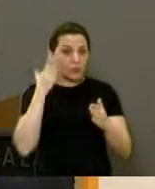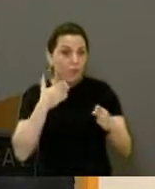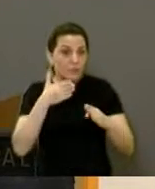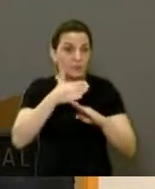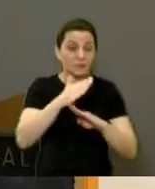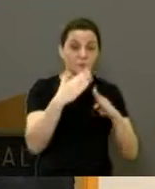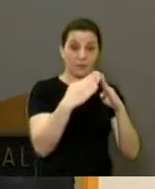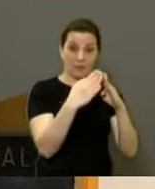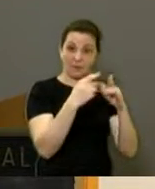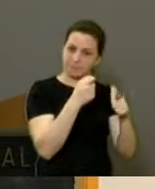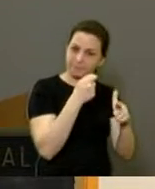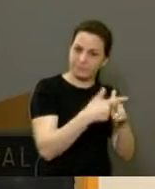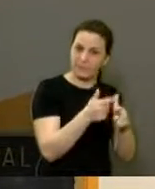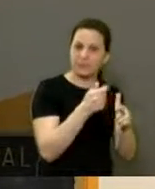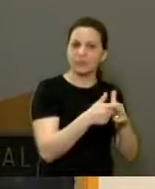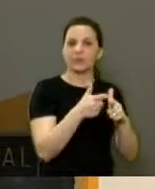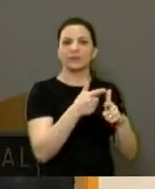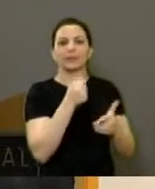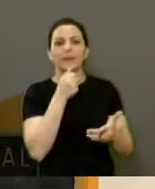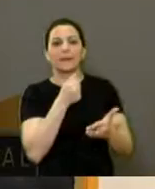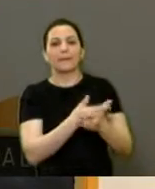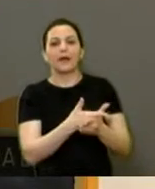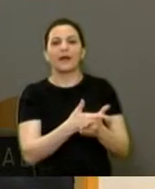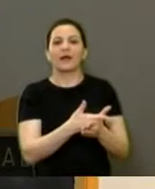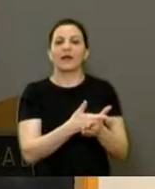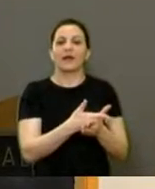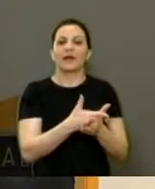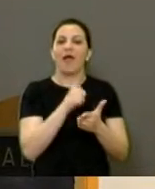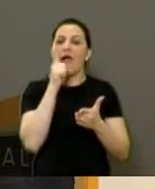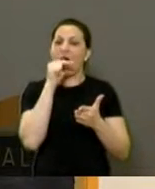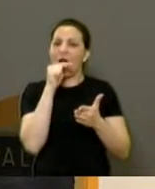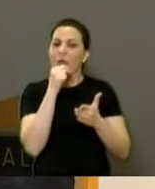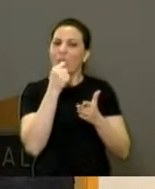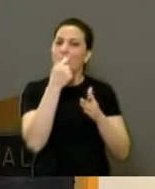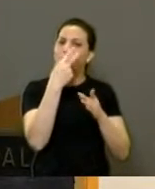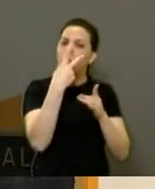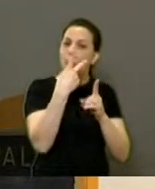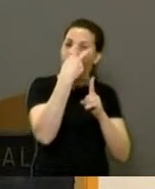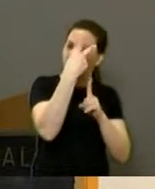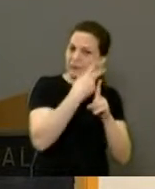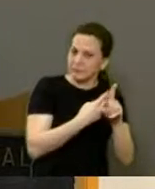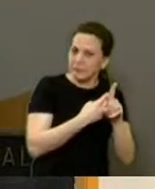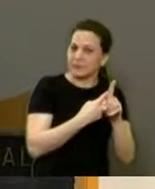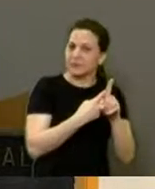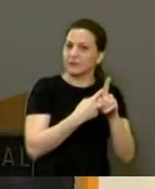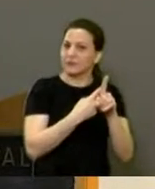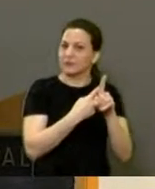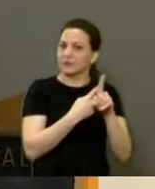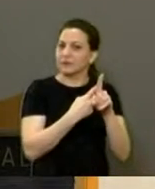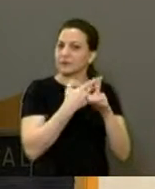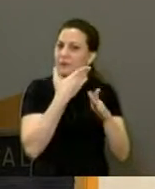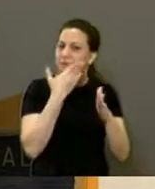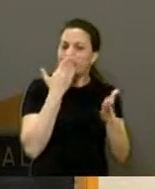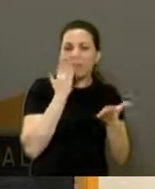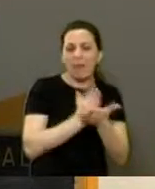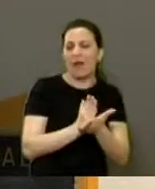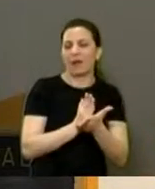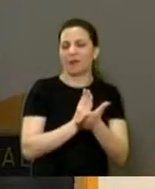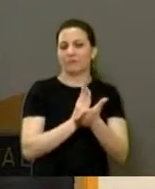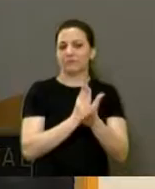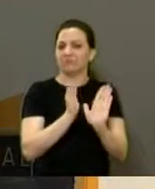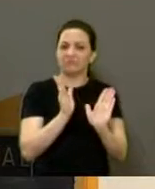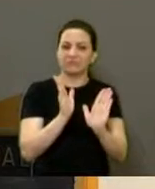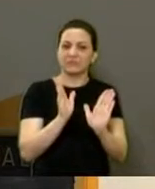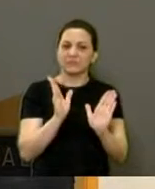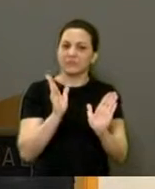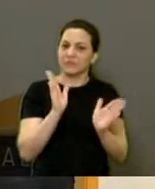na casa paga a conta de água 2 meses e deixa de pagar. Simplesmente não paga.